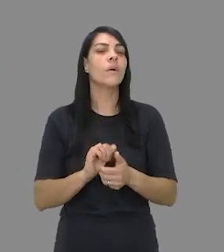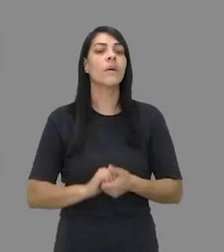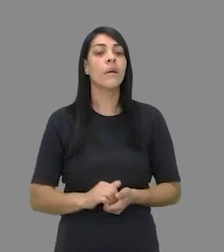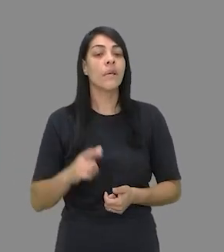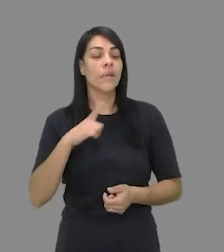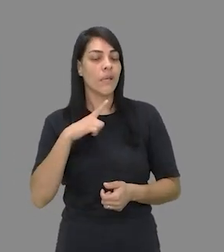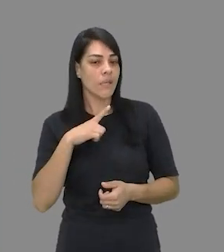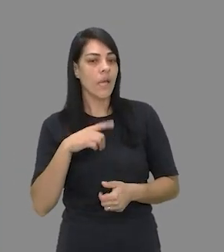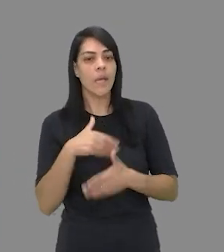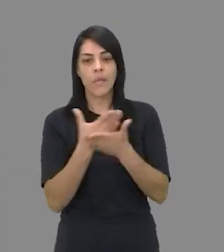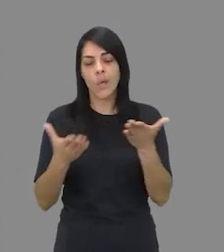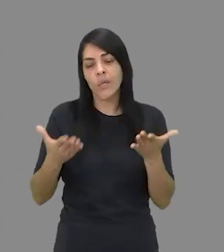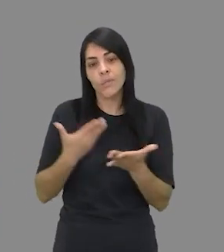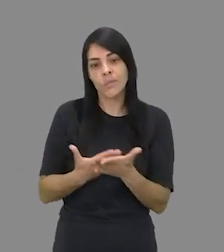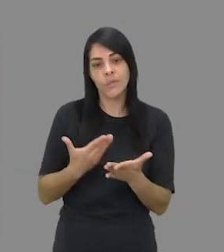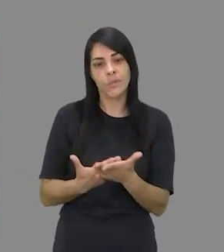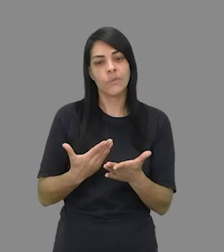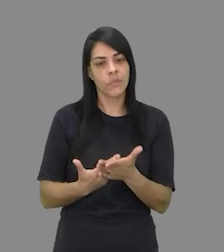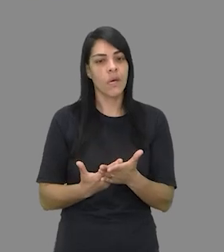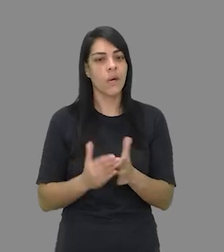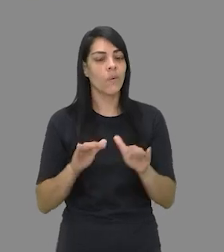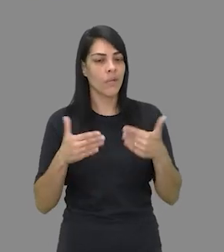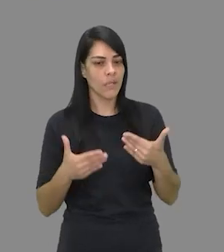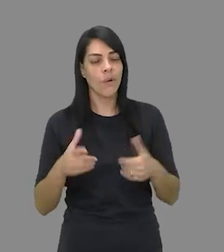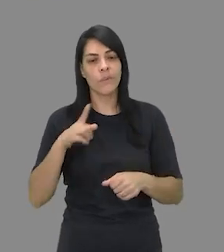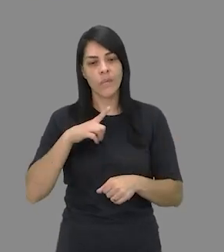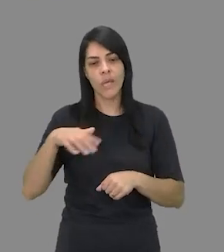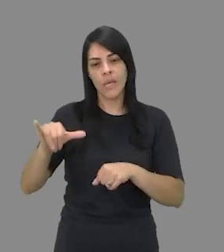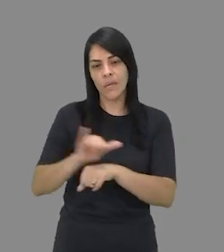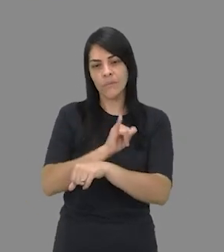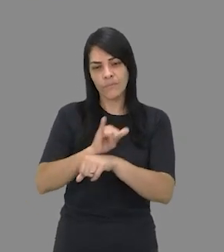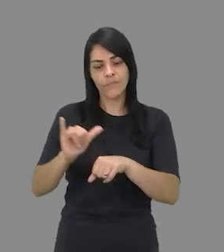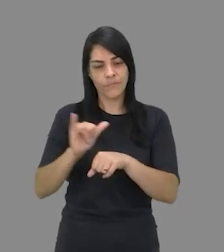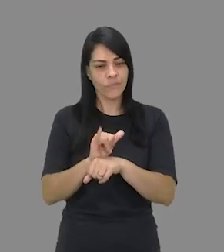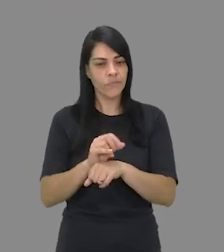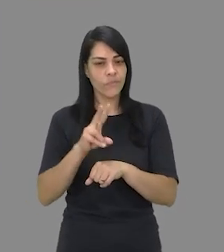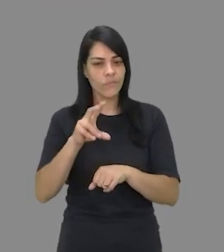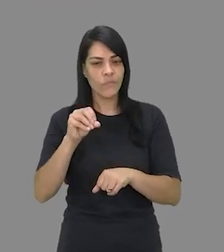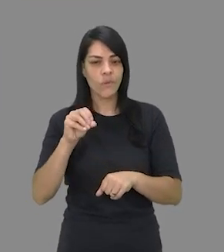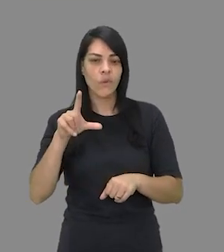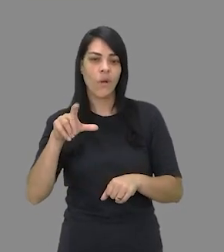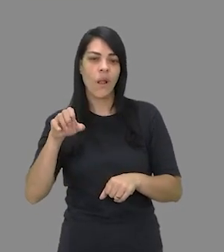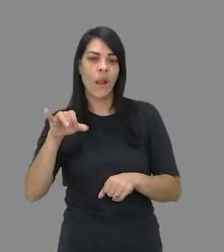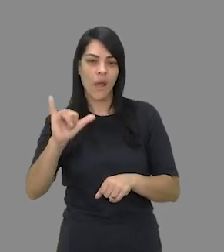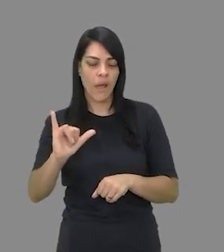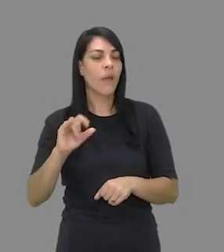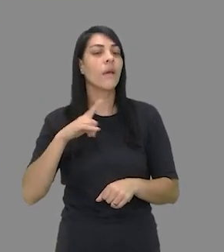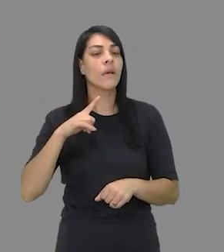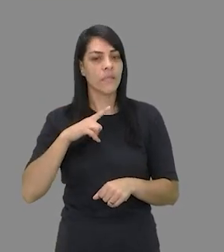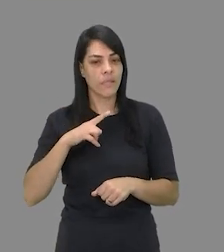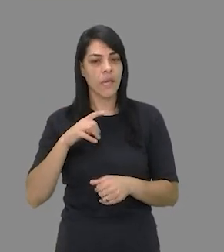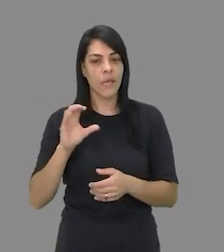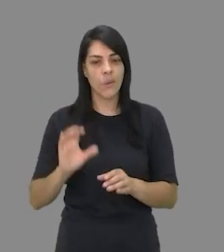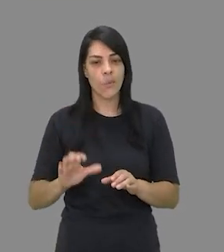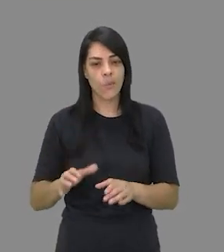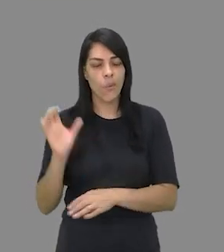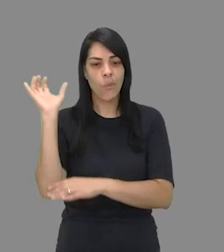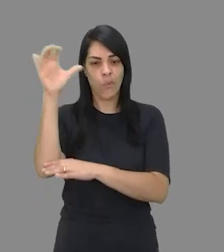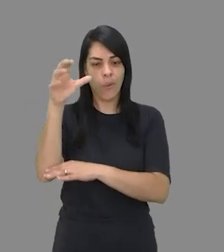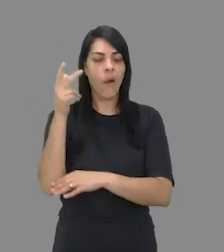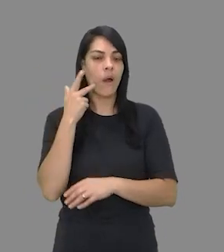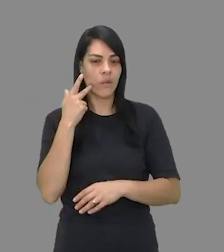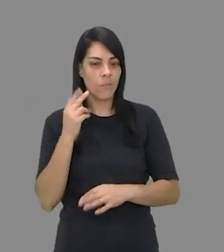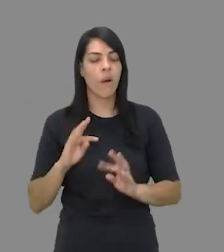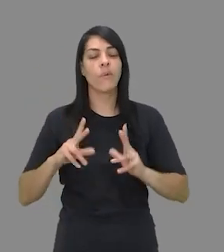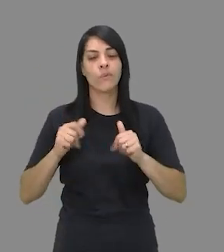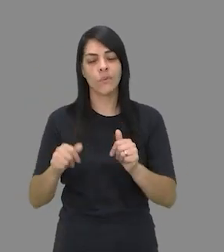né? Que a gente estudou, então, a modalidade voleibol, a convencional, com as